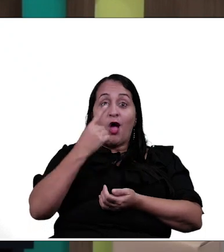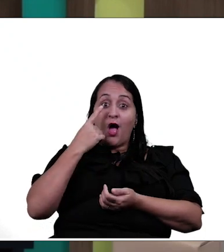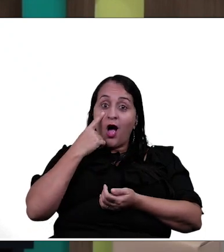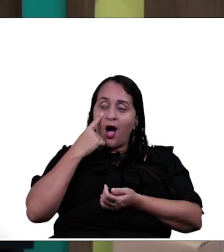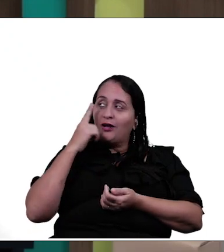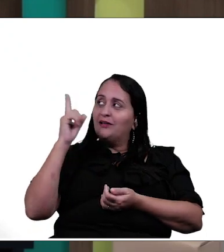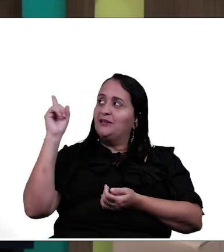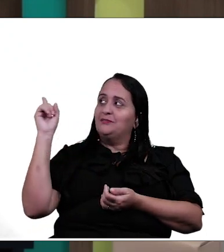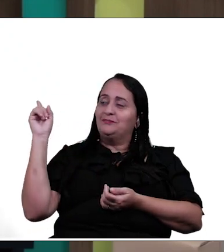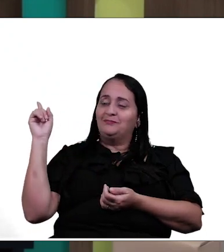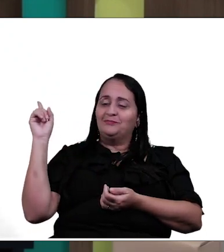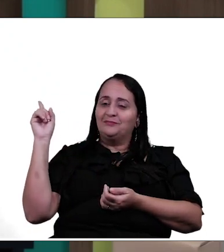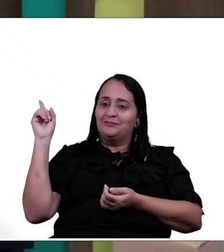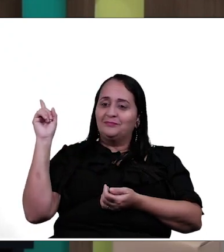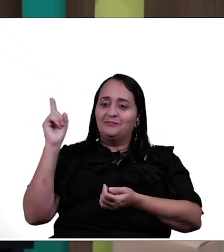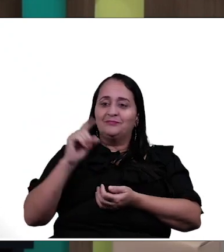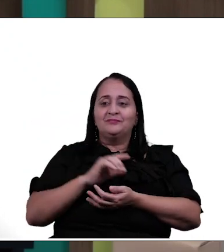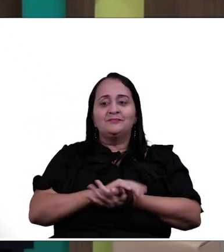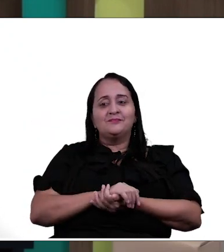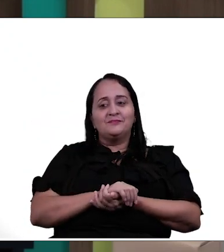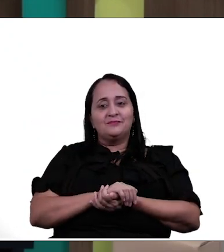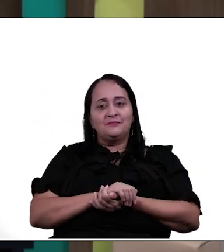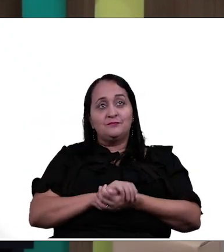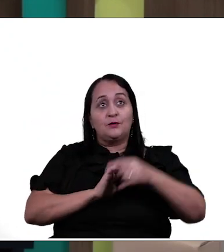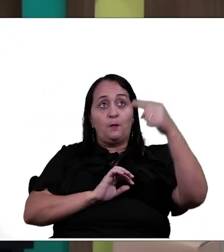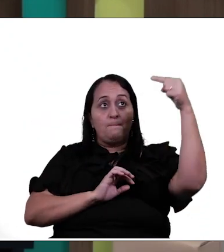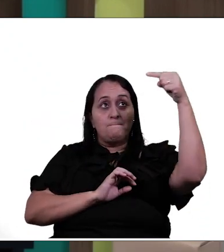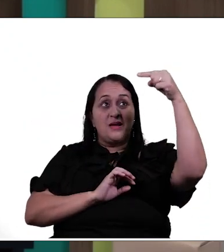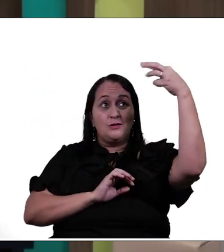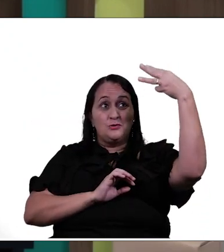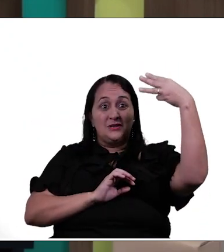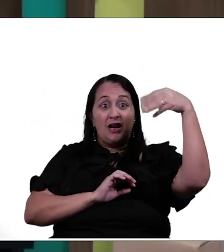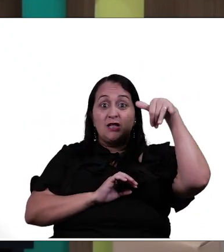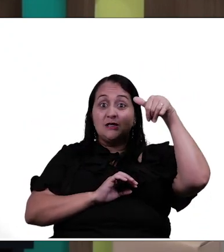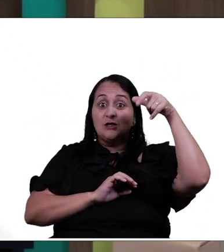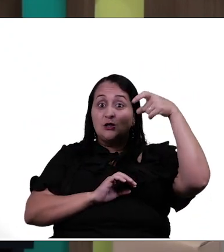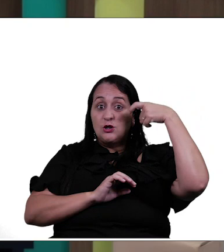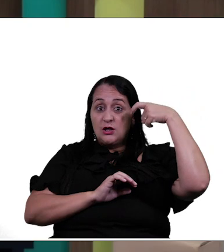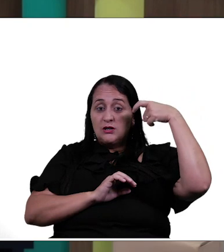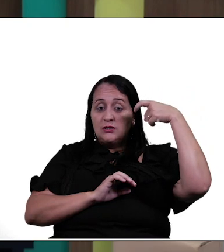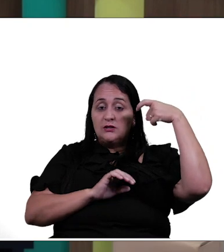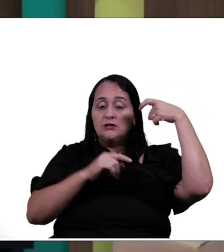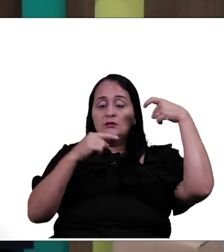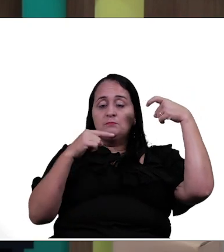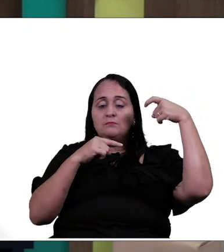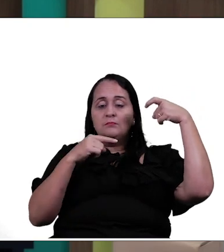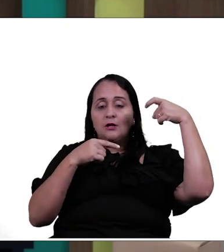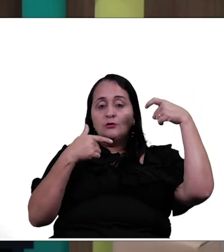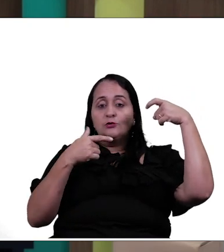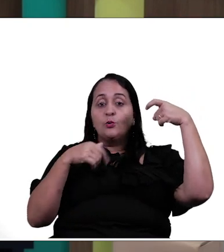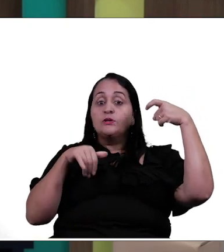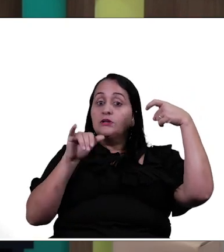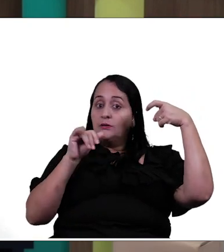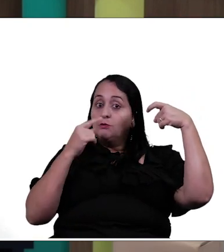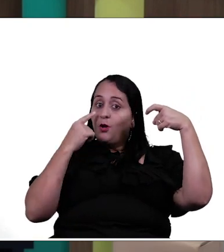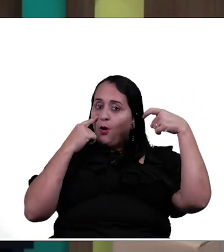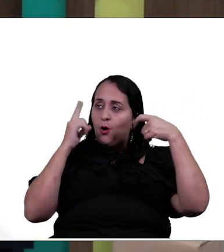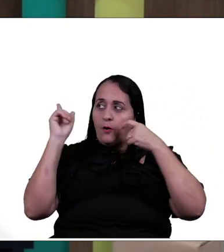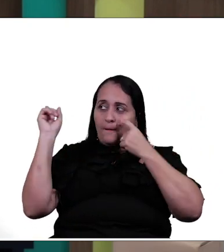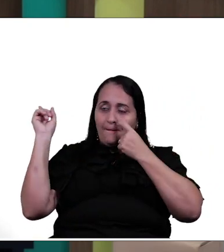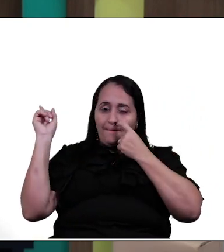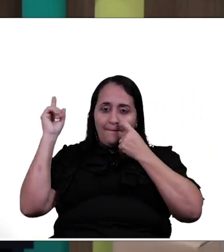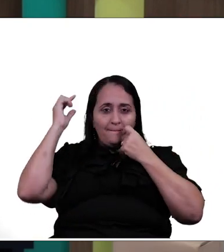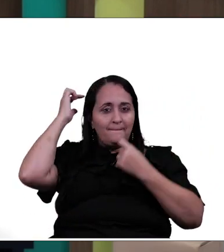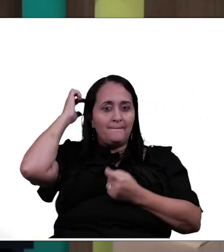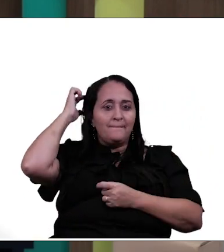135. Quem eu vou diminuir? Quem não está no período. Quem não está no período,